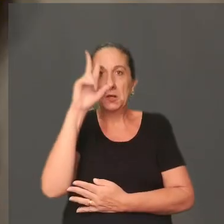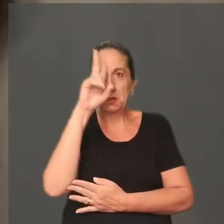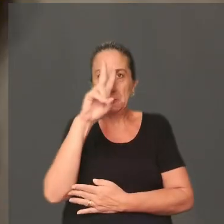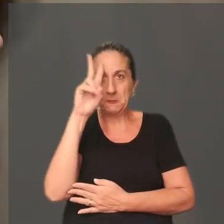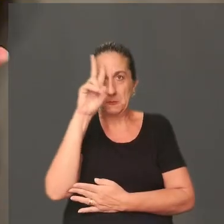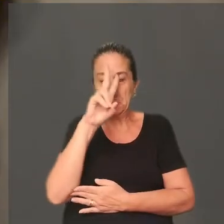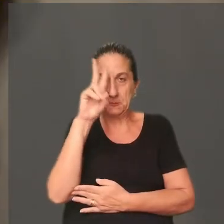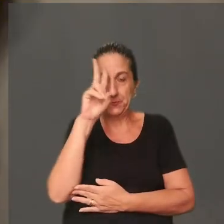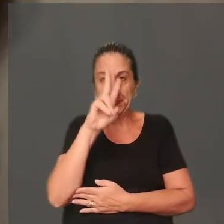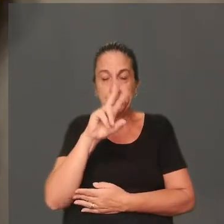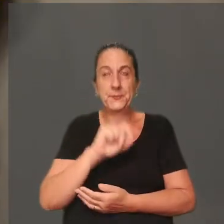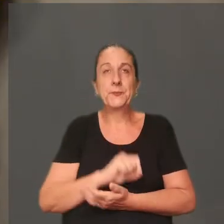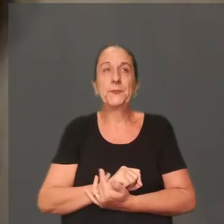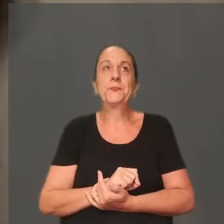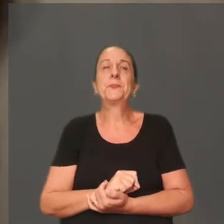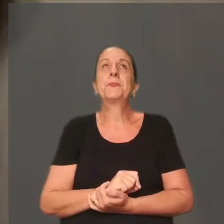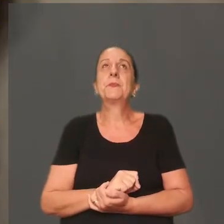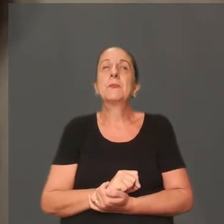Eu tenho lembrança